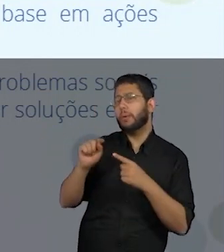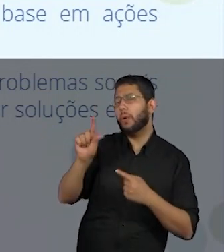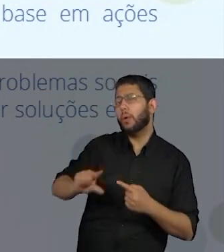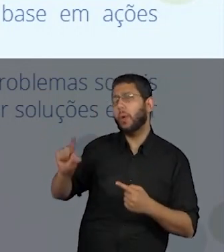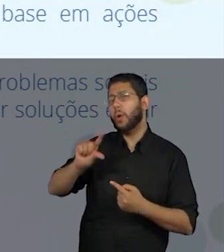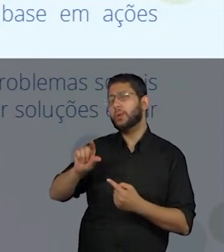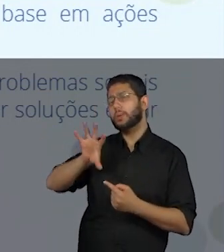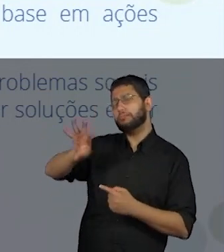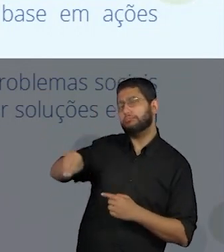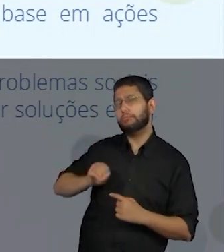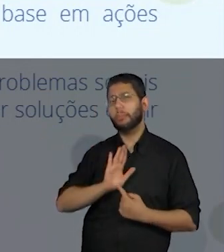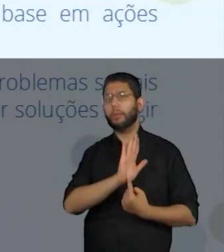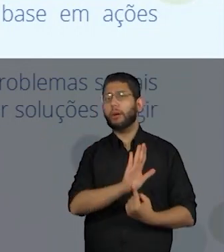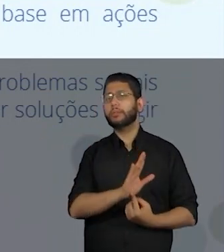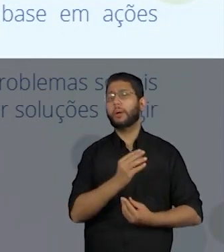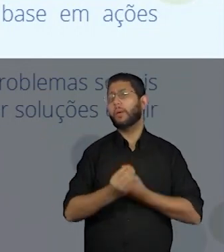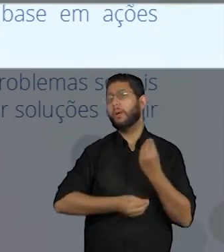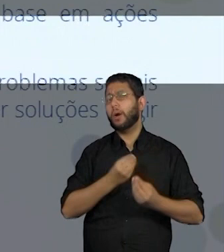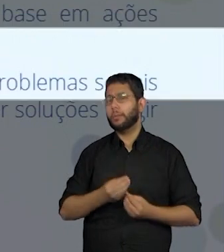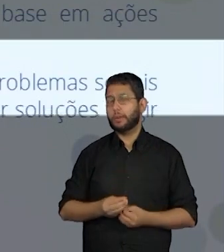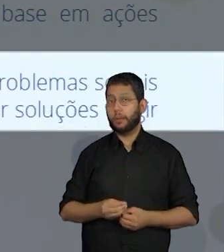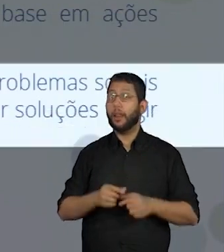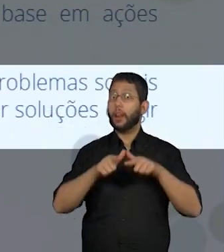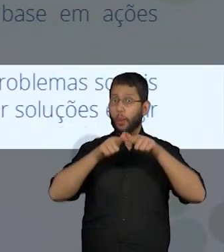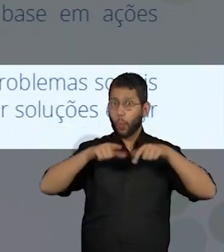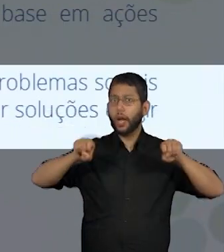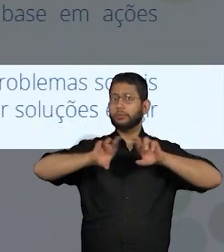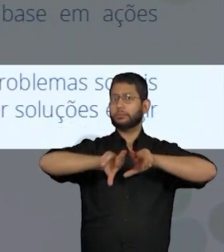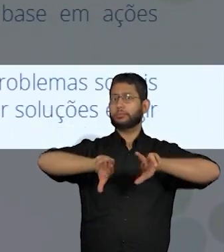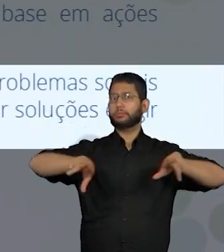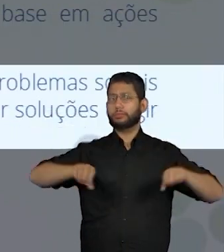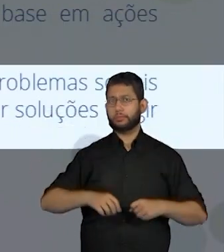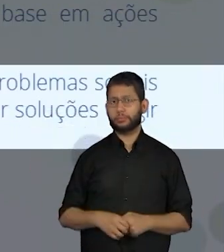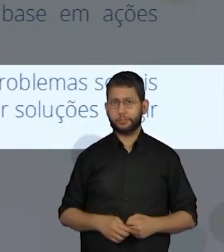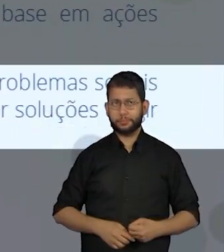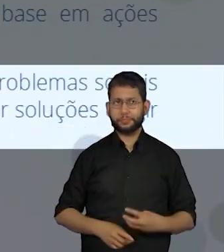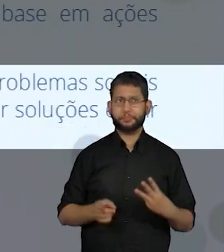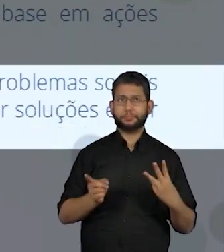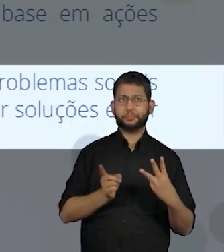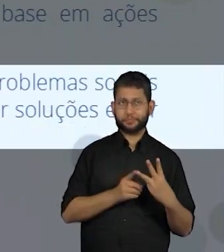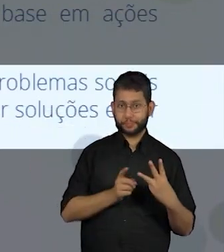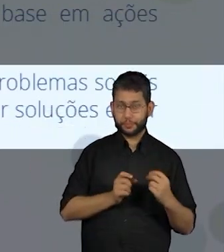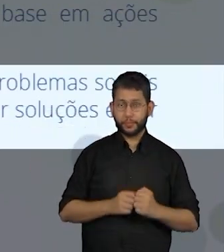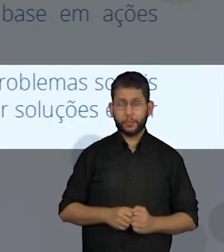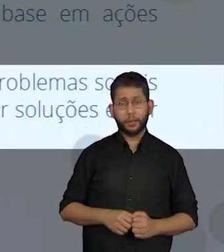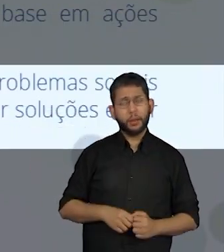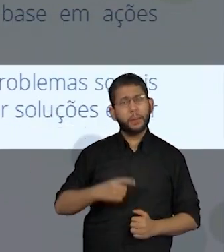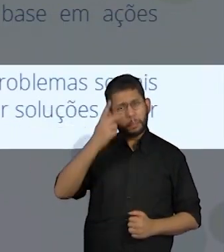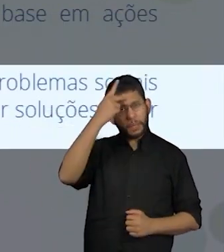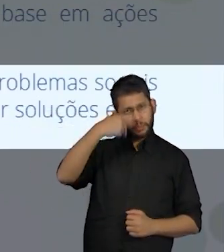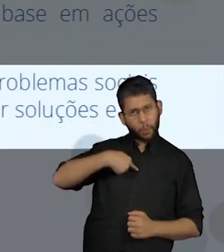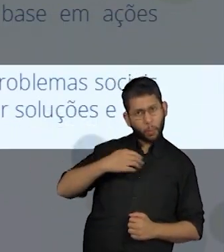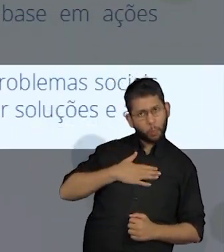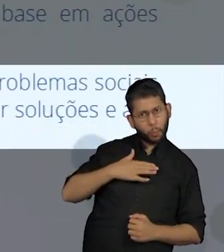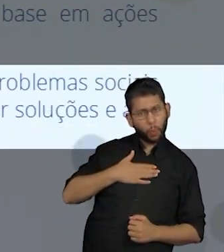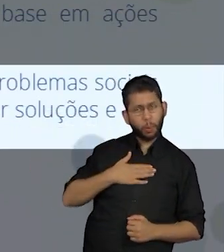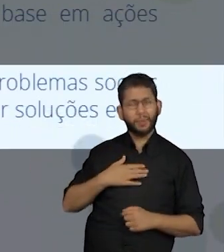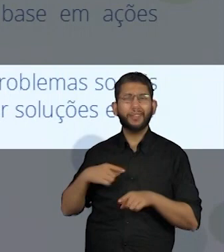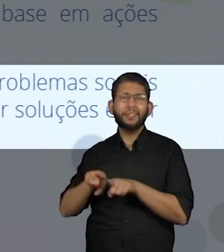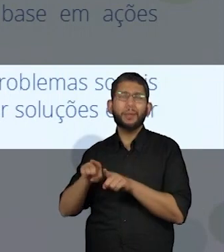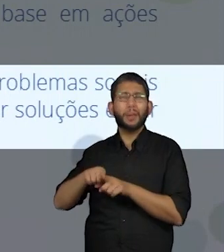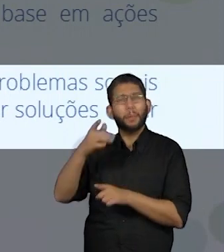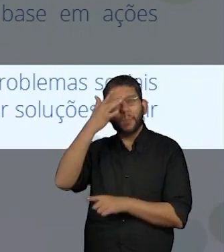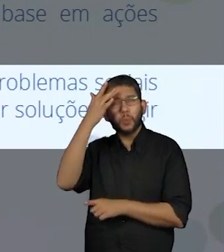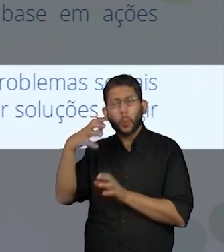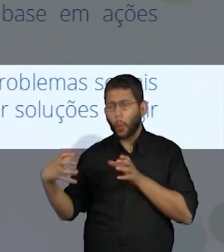diferentes linguagens. E também no Ensino Médio, refletir individual e coletivamente sobre os problemas sociais